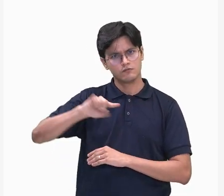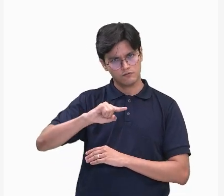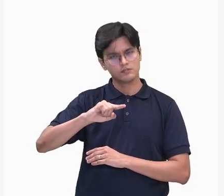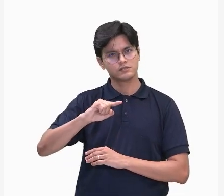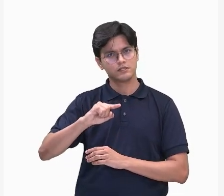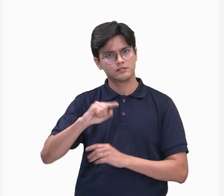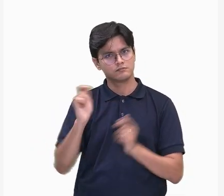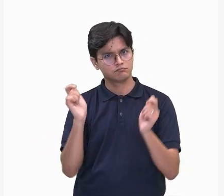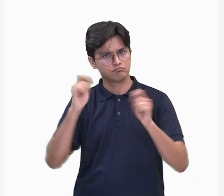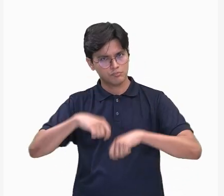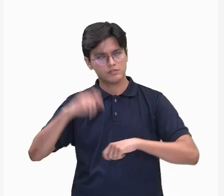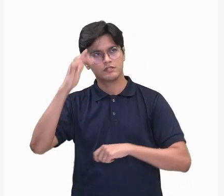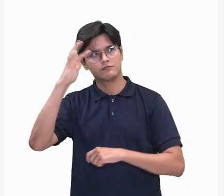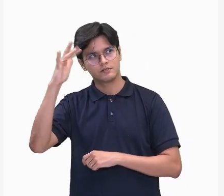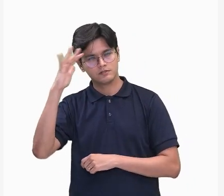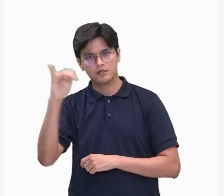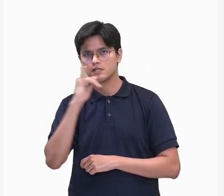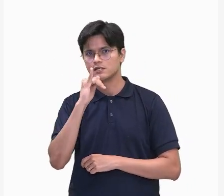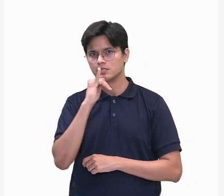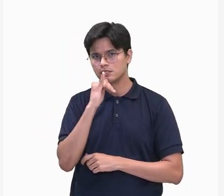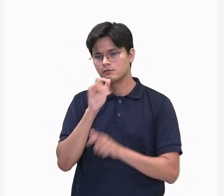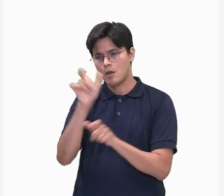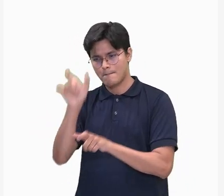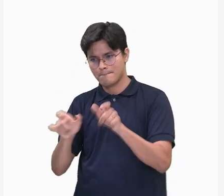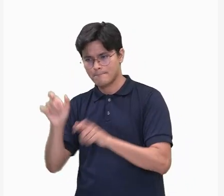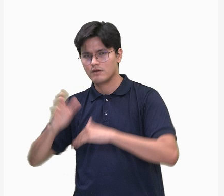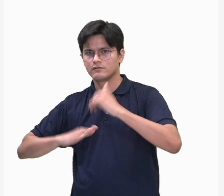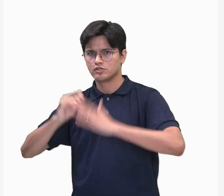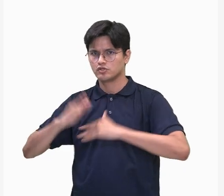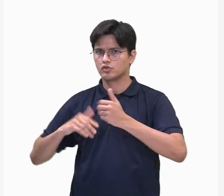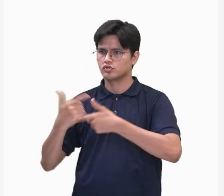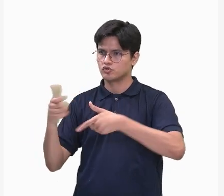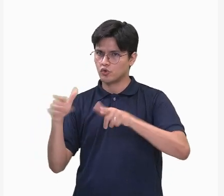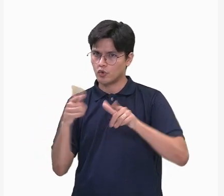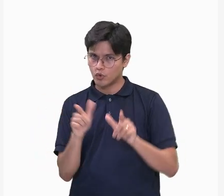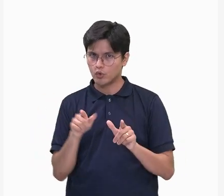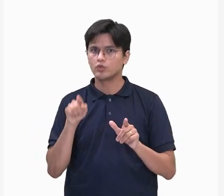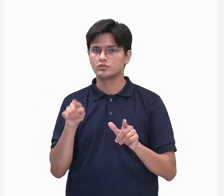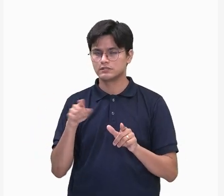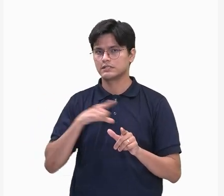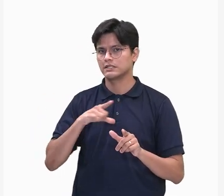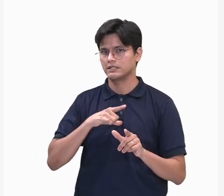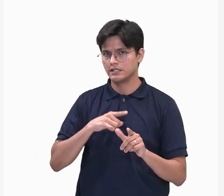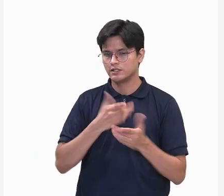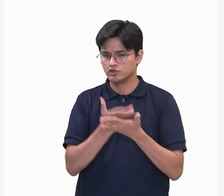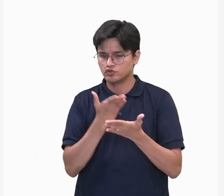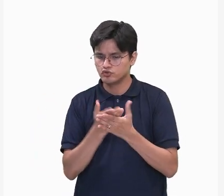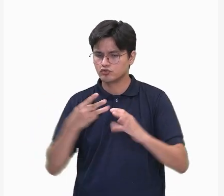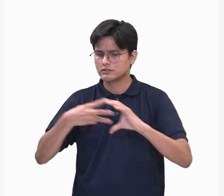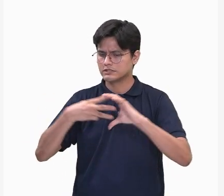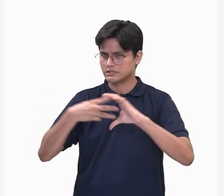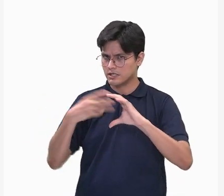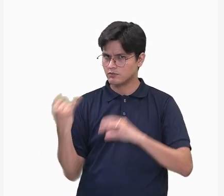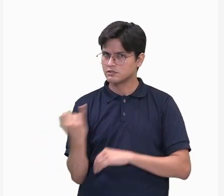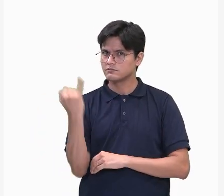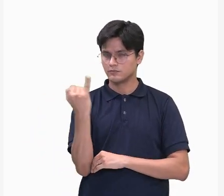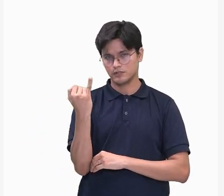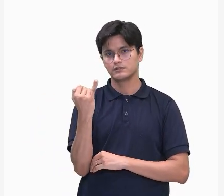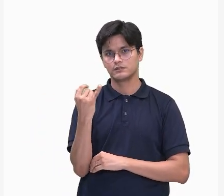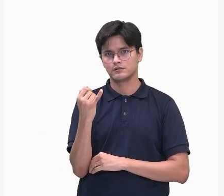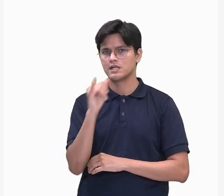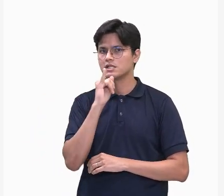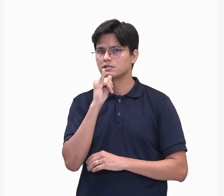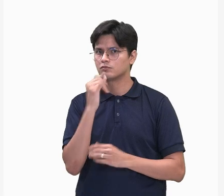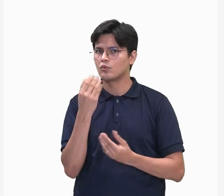outras profissões em que o estudo das células pode ser essencial? Né? E como essas profissões podem impactar no nosso dia a